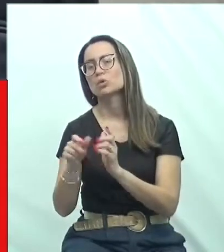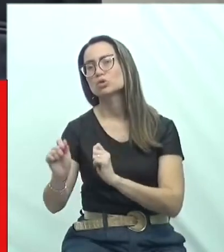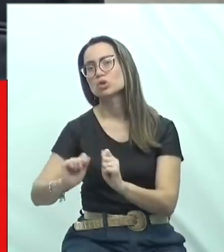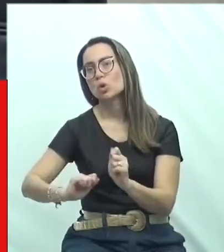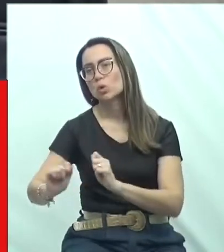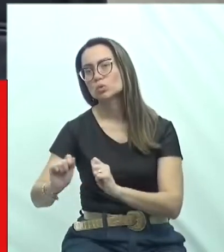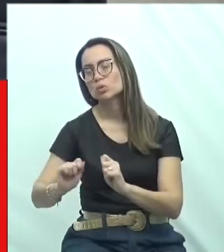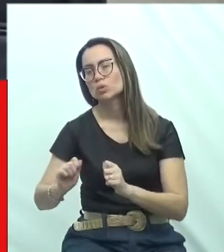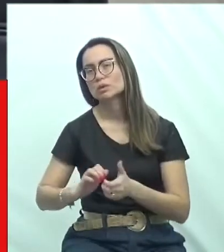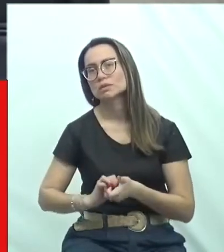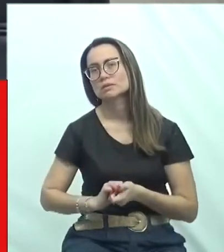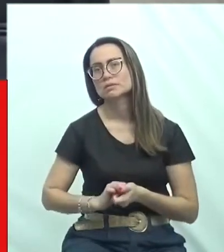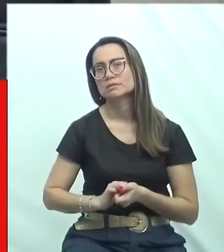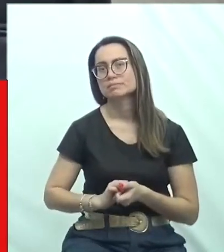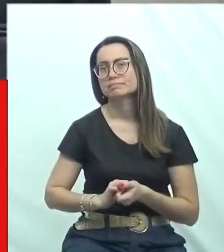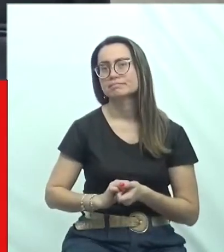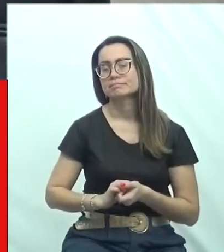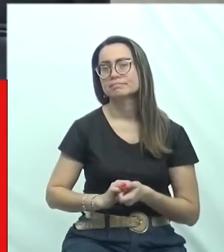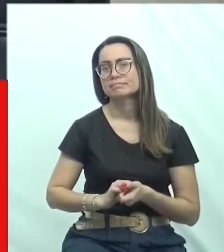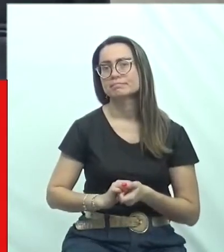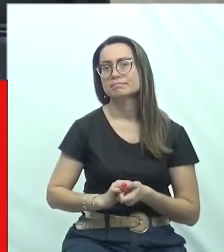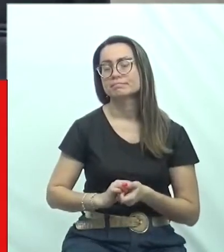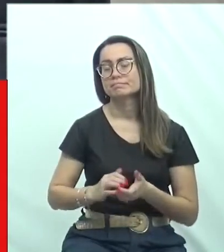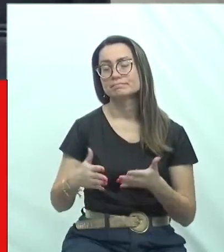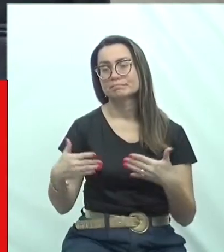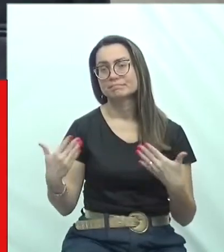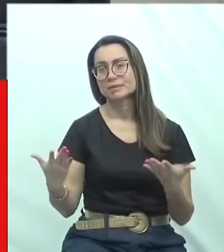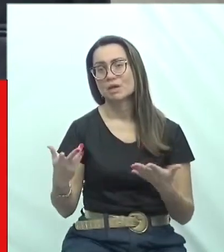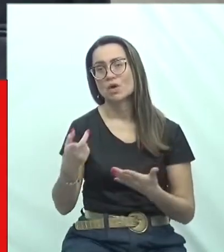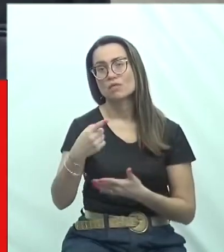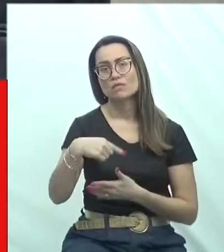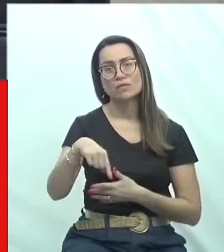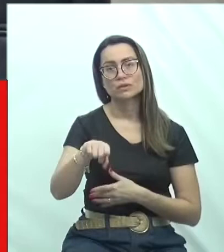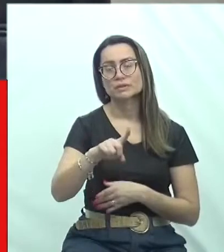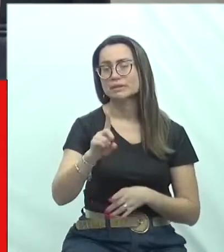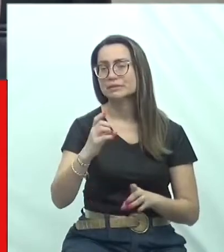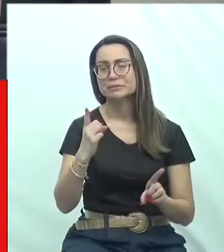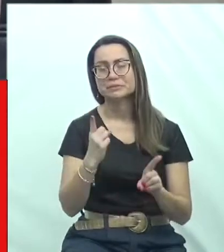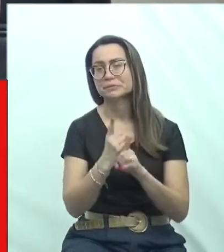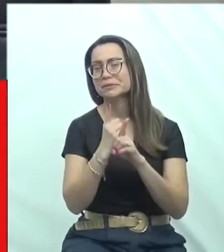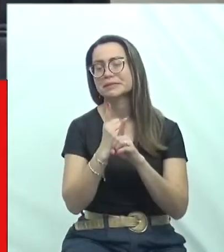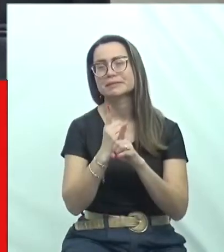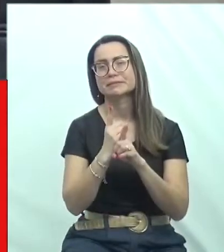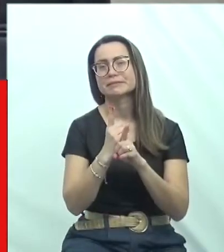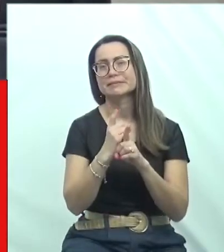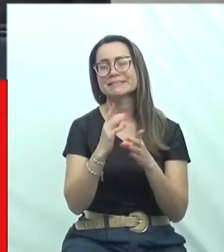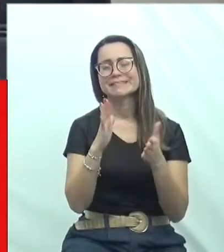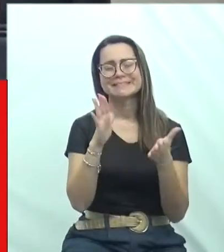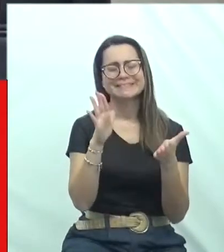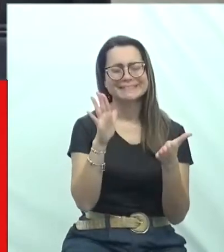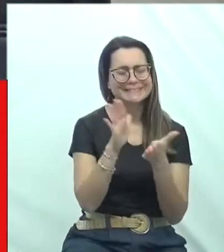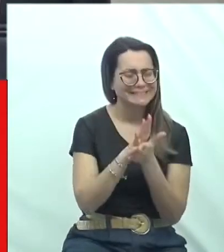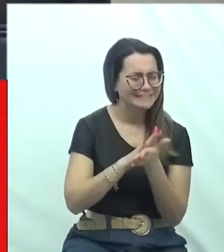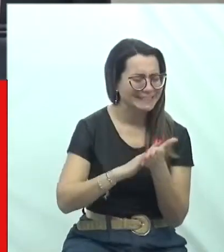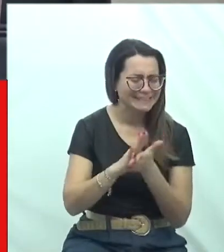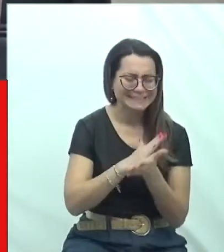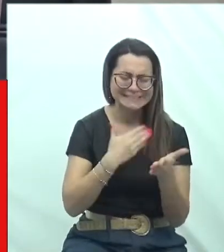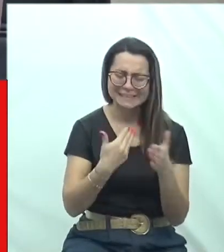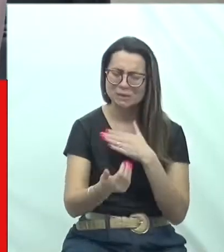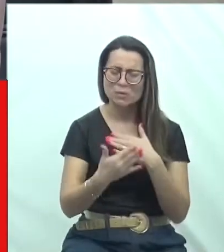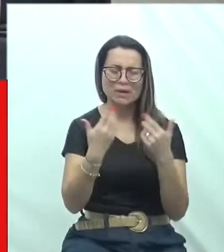Ou seja, vocês não encontrarão nenhum eliminador de ar em qualquer parte do